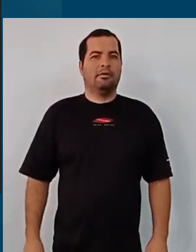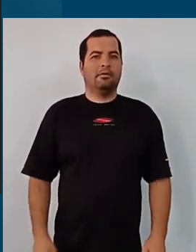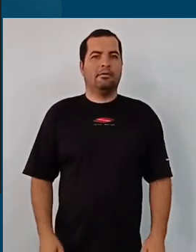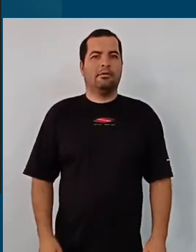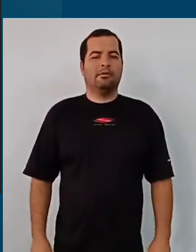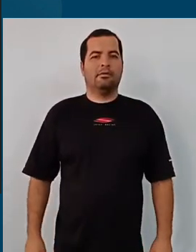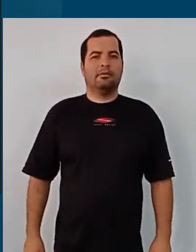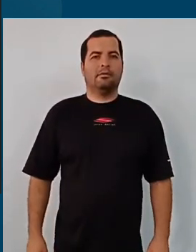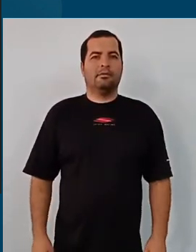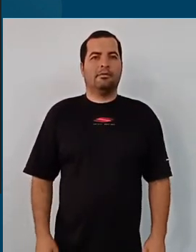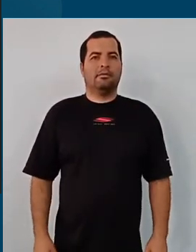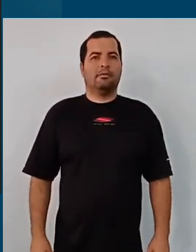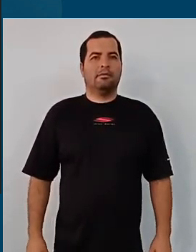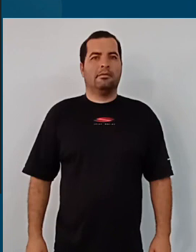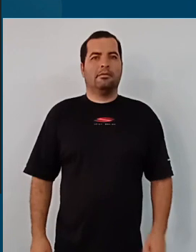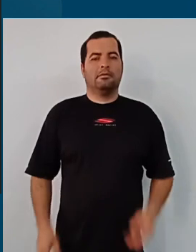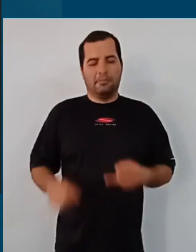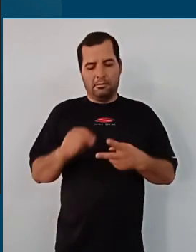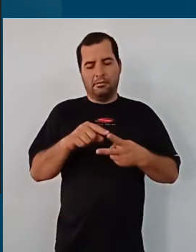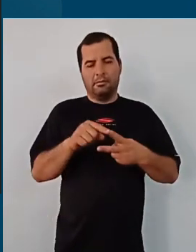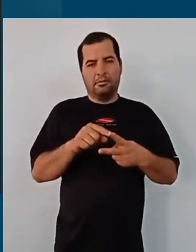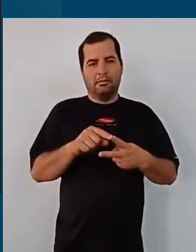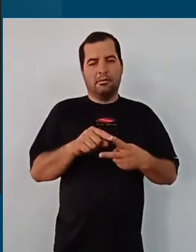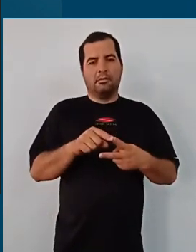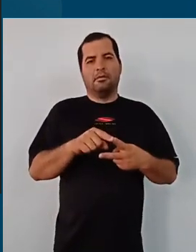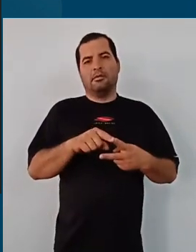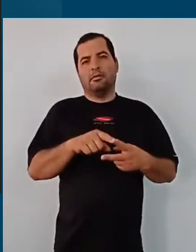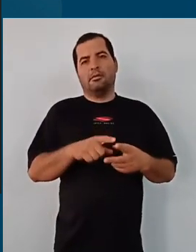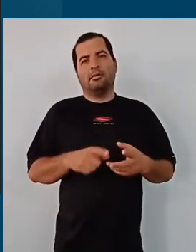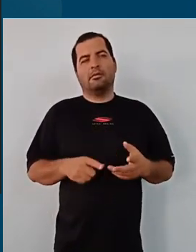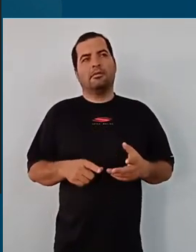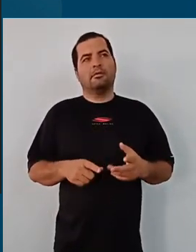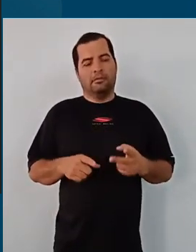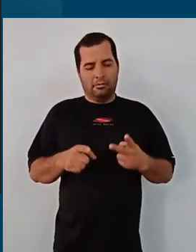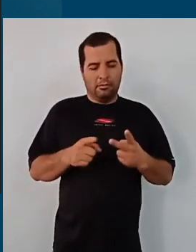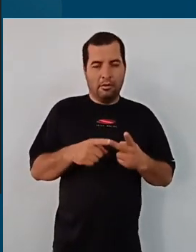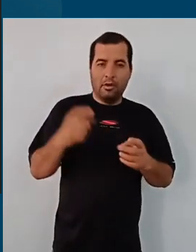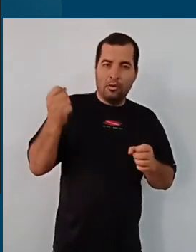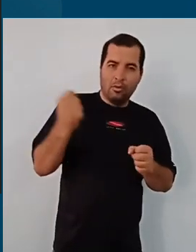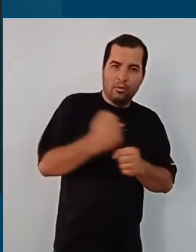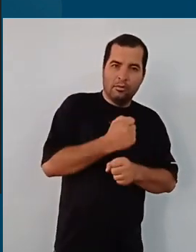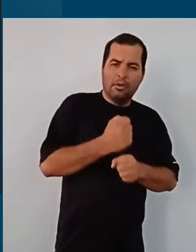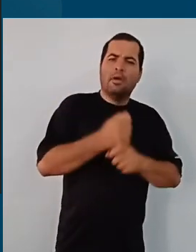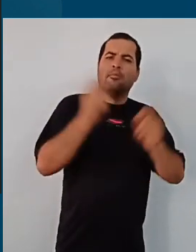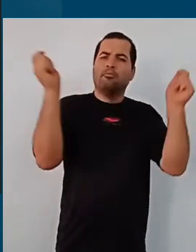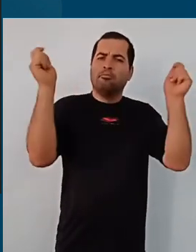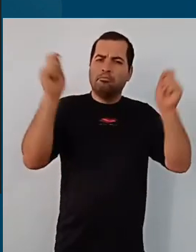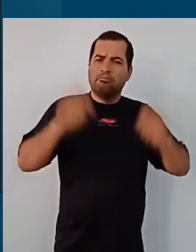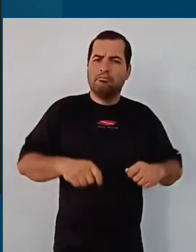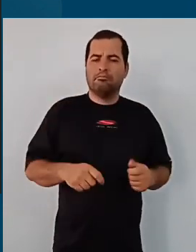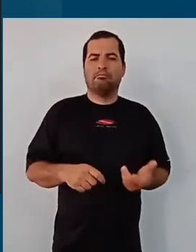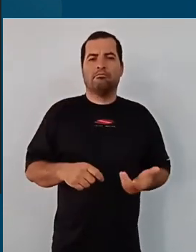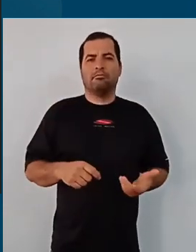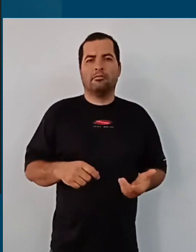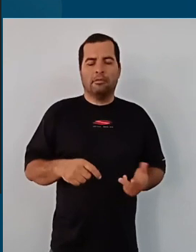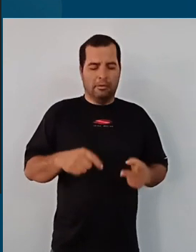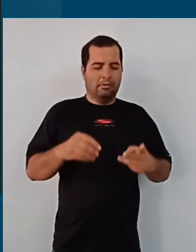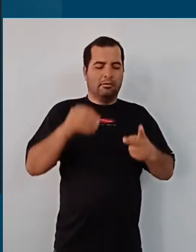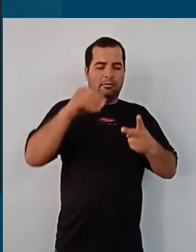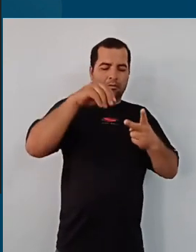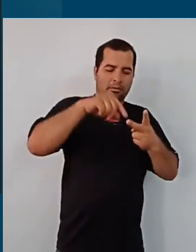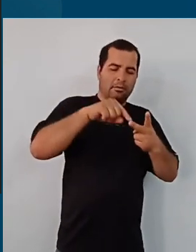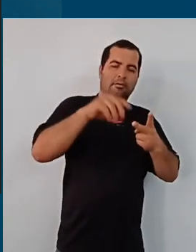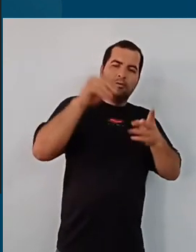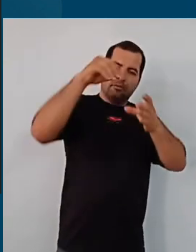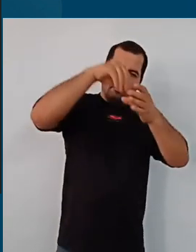para além do que eu conheço. E o Construindo Possibilidades também vai ser no sentido da escola, né,